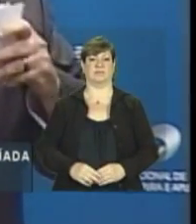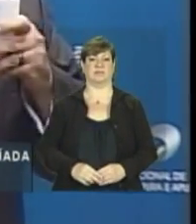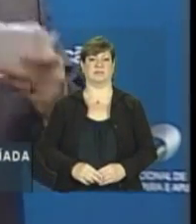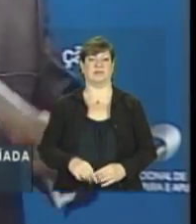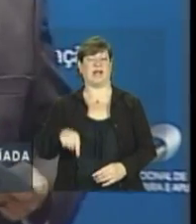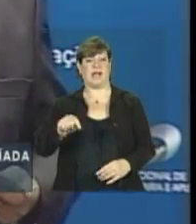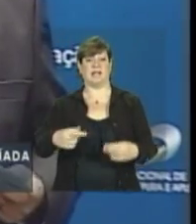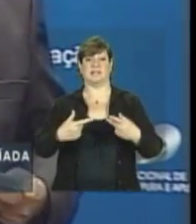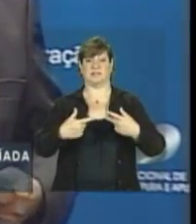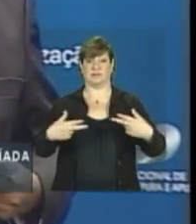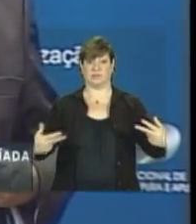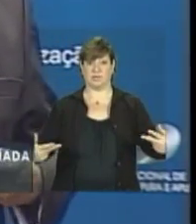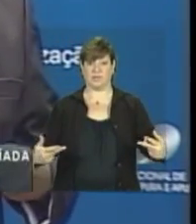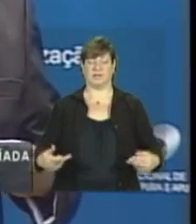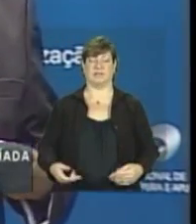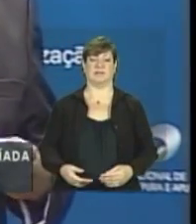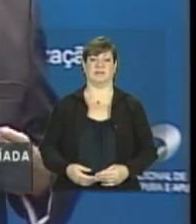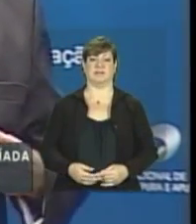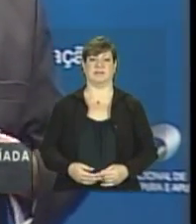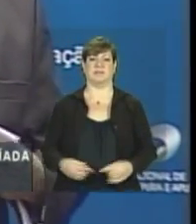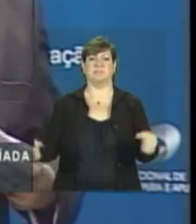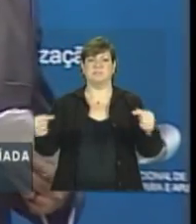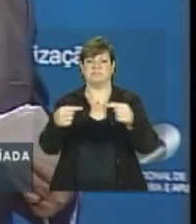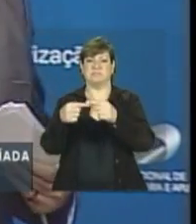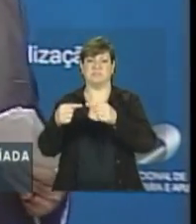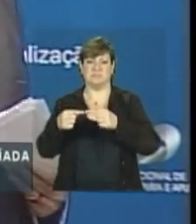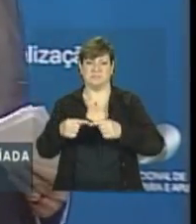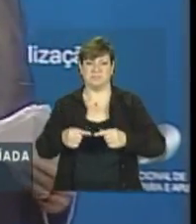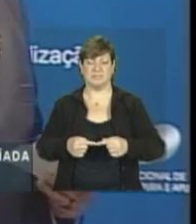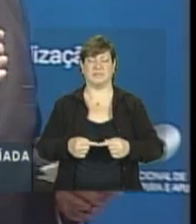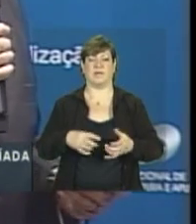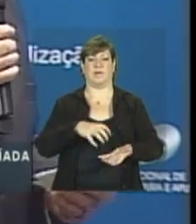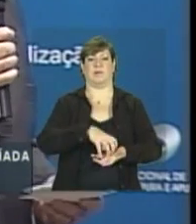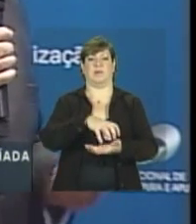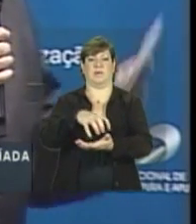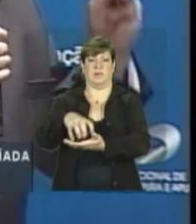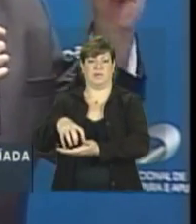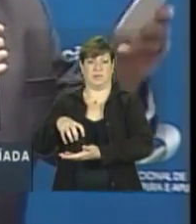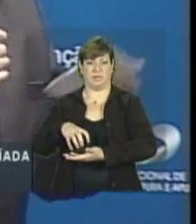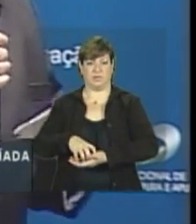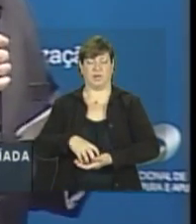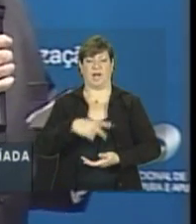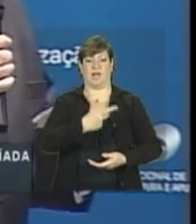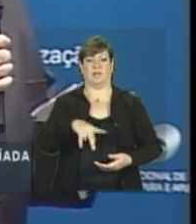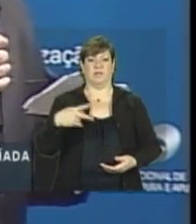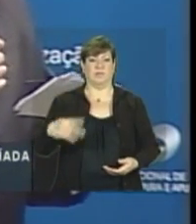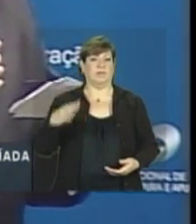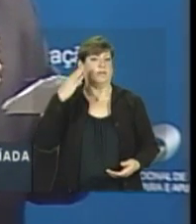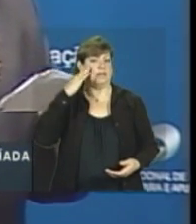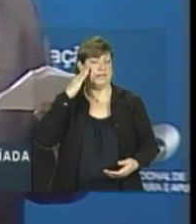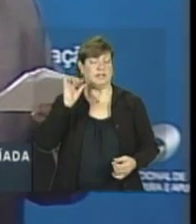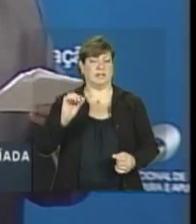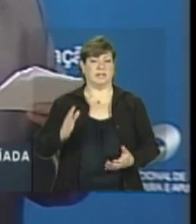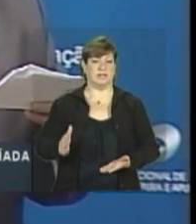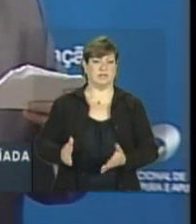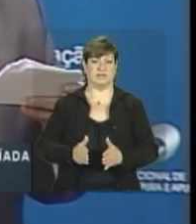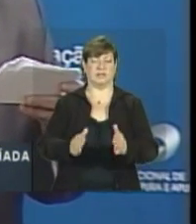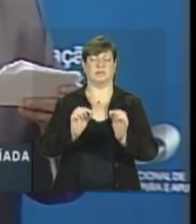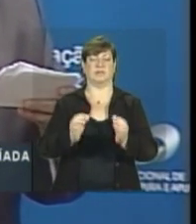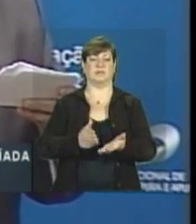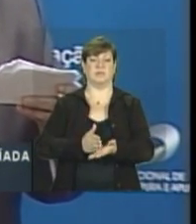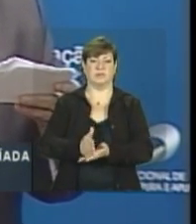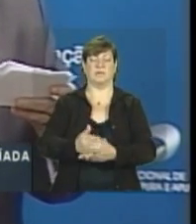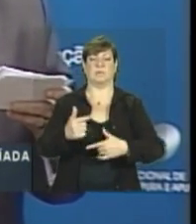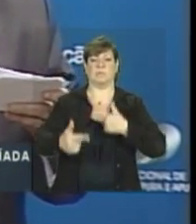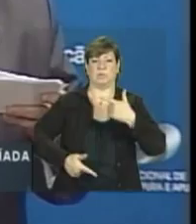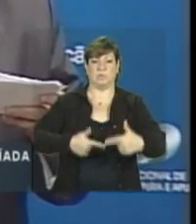essas coisas se identificam, essas organizações, nas suas orientações, na luta